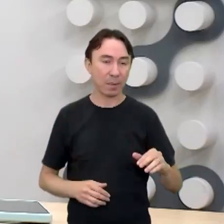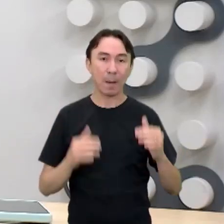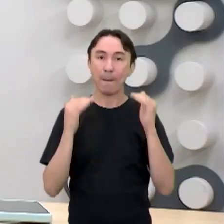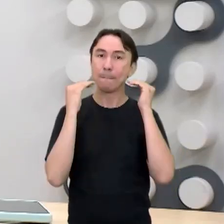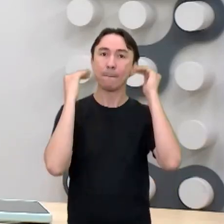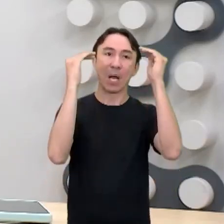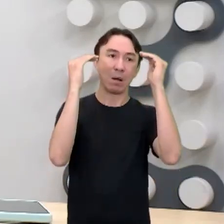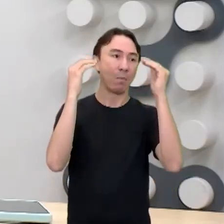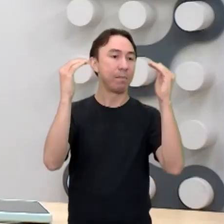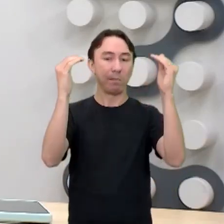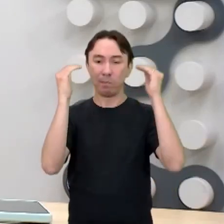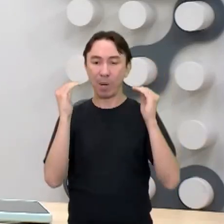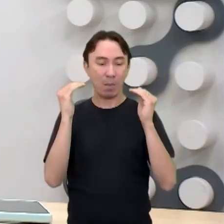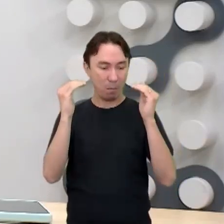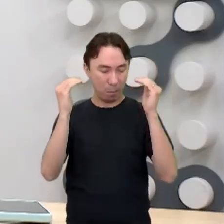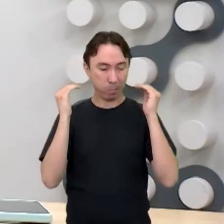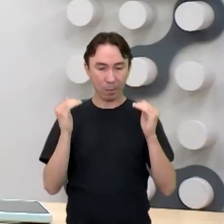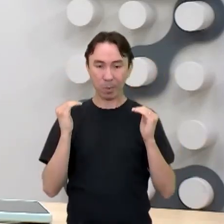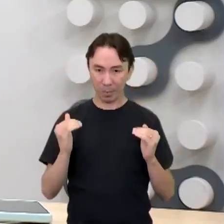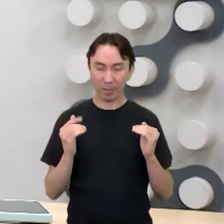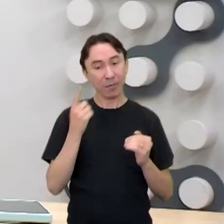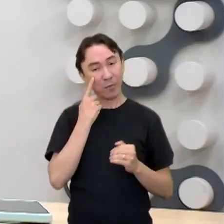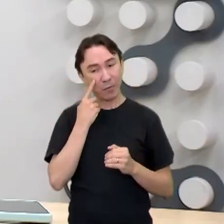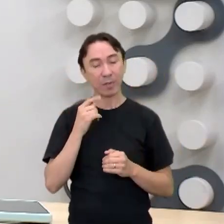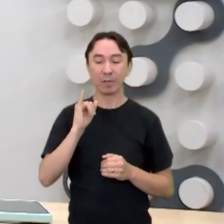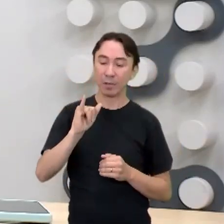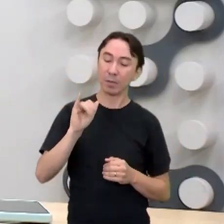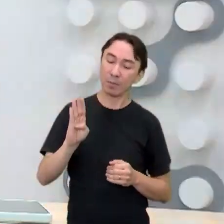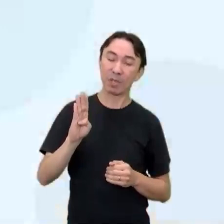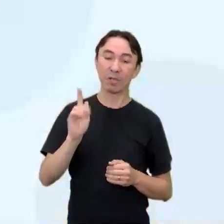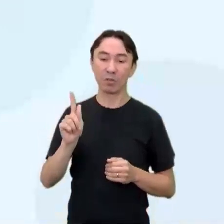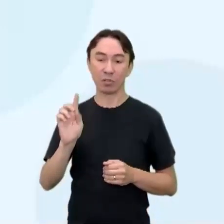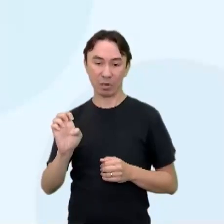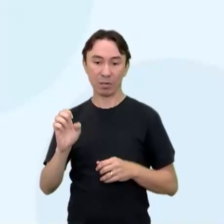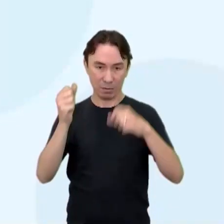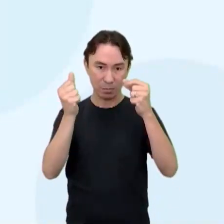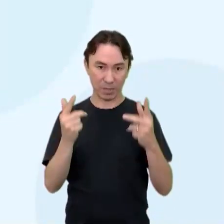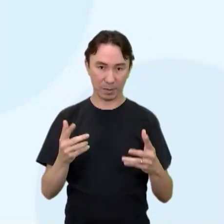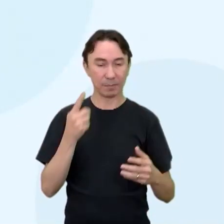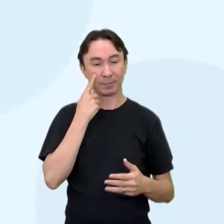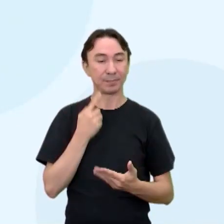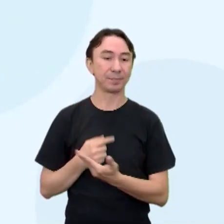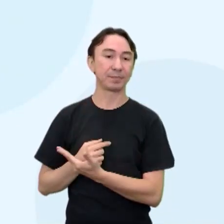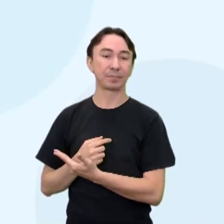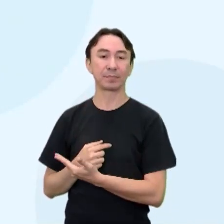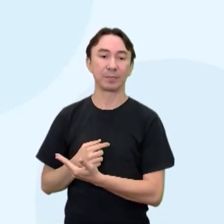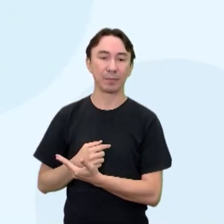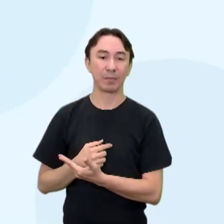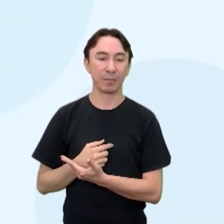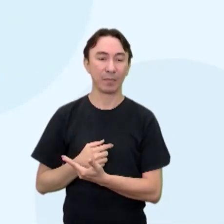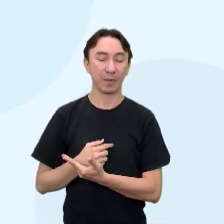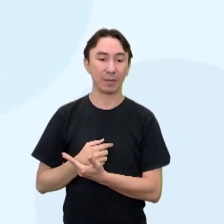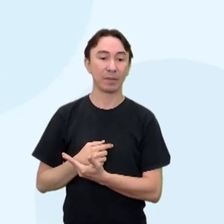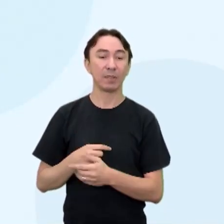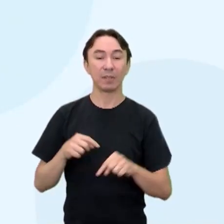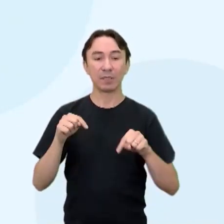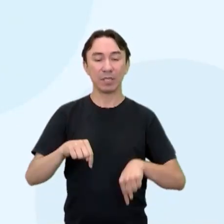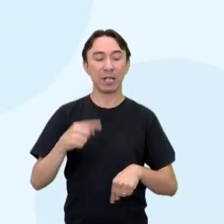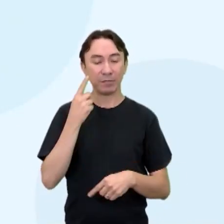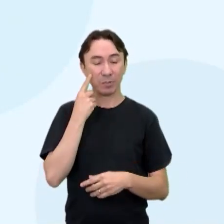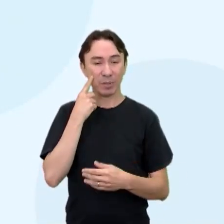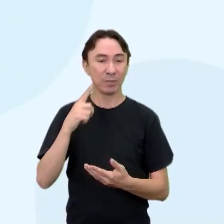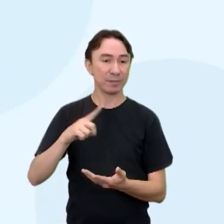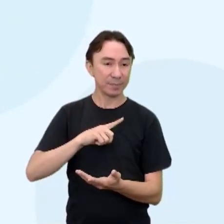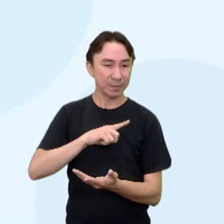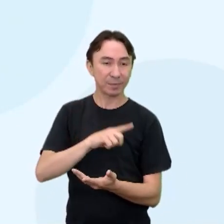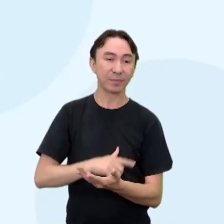aí o Instituto Brasileiro de Geografia e Estatística. Pode colocar aí na tela por gentileza, tá lá, ó. A hierarquia urbana do Brasil é definida aí